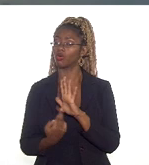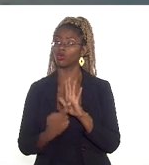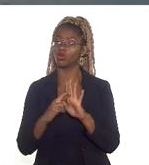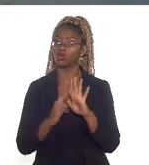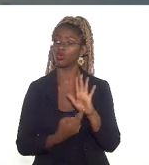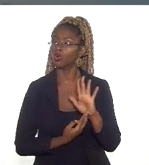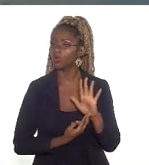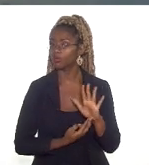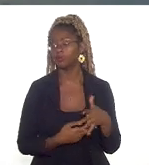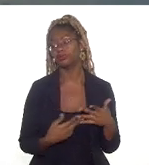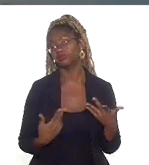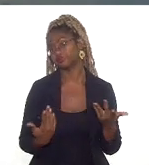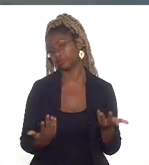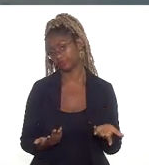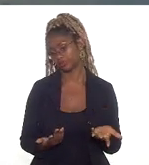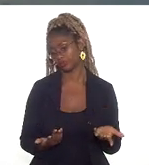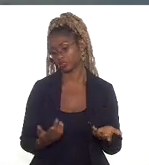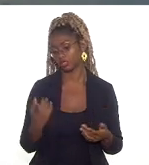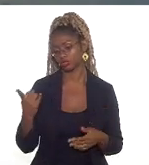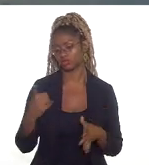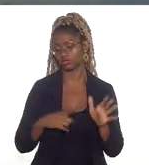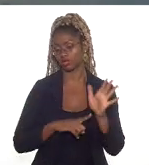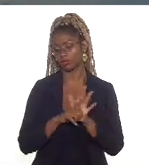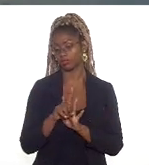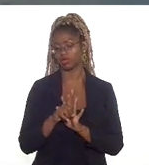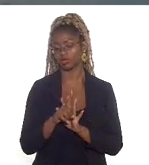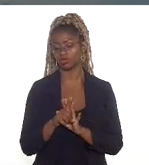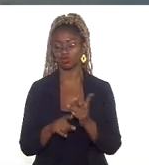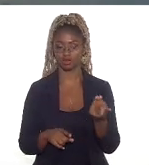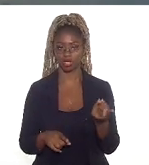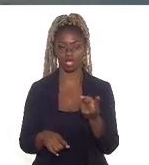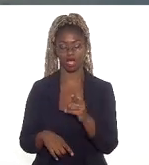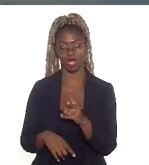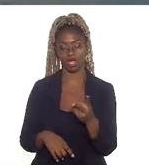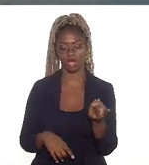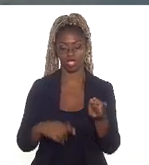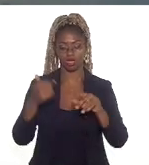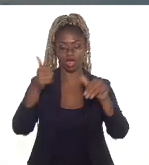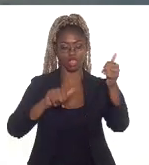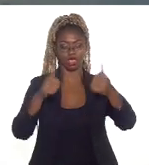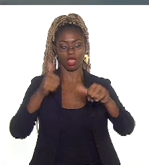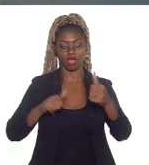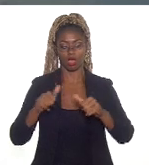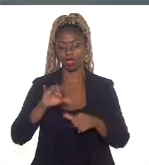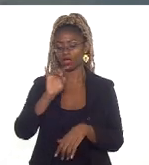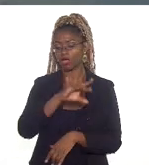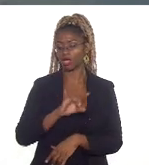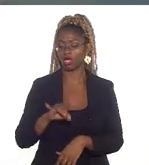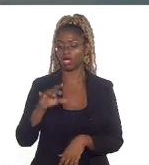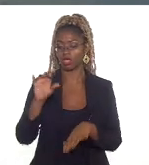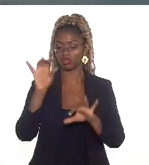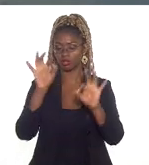Então, a sua pergunta é, ambos são avaliados projeto a projeto.